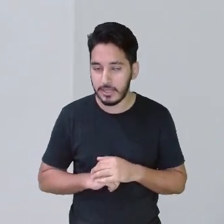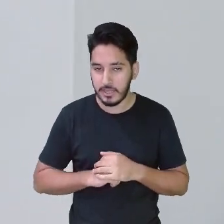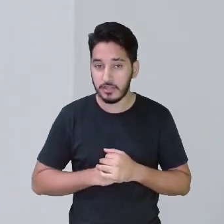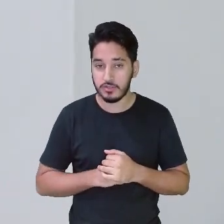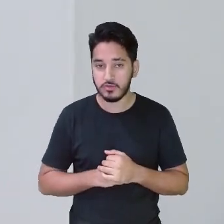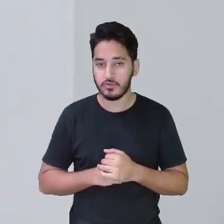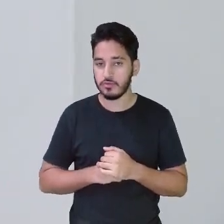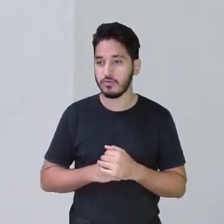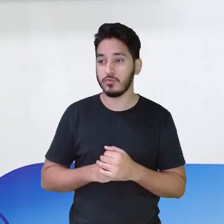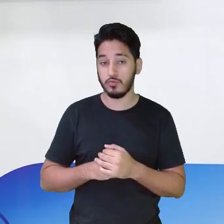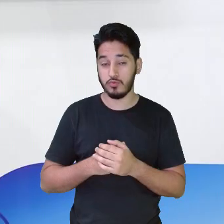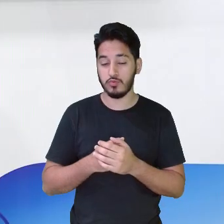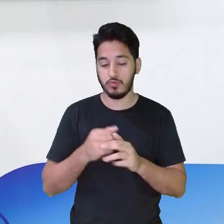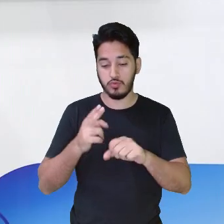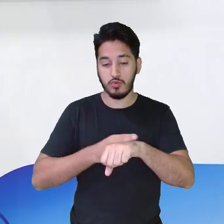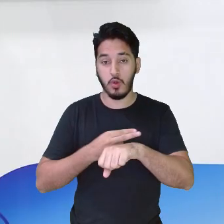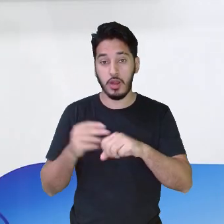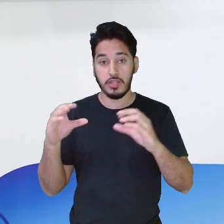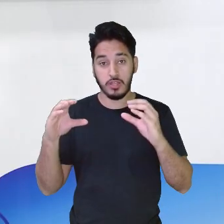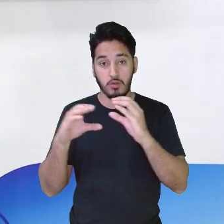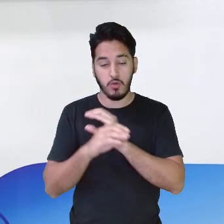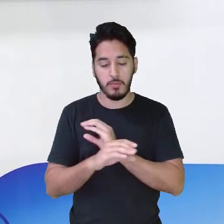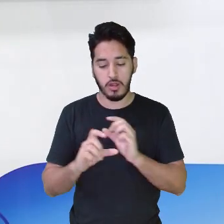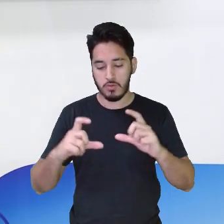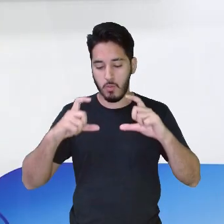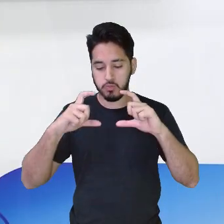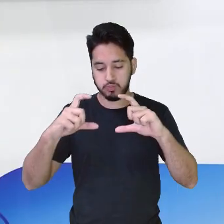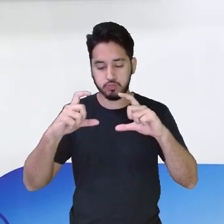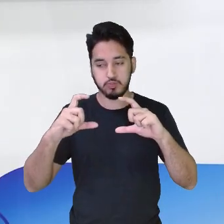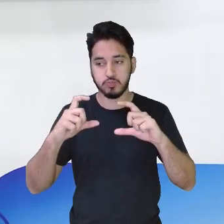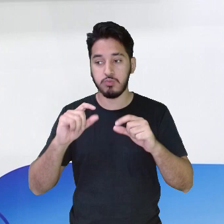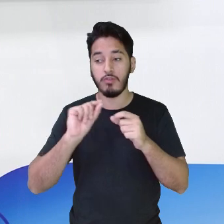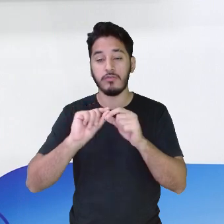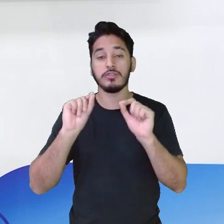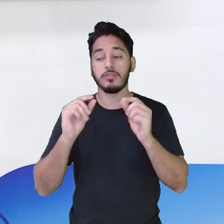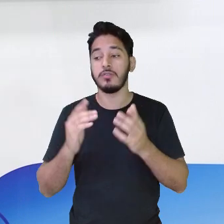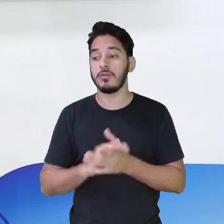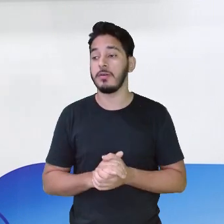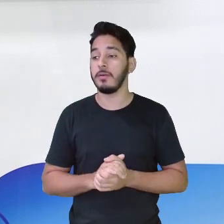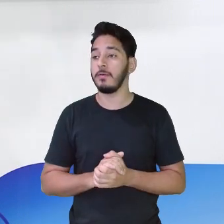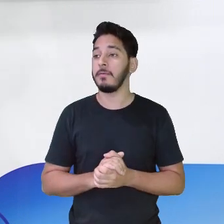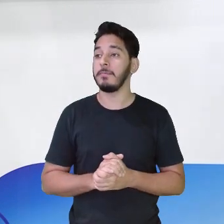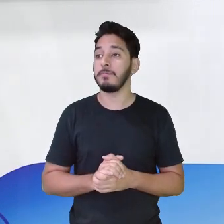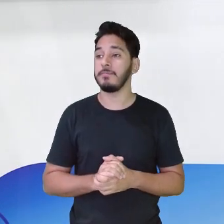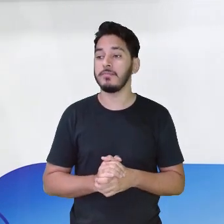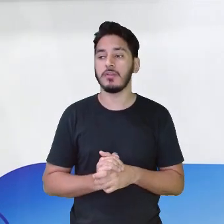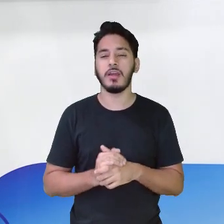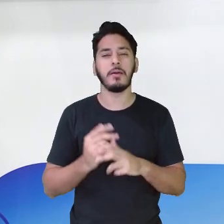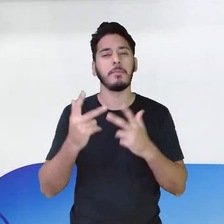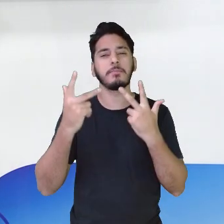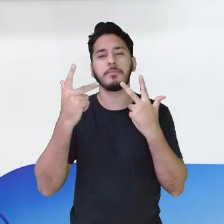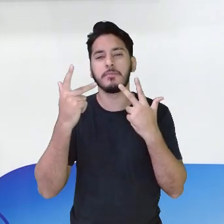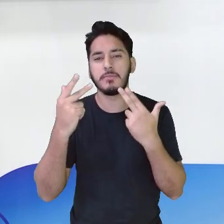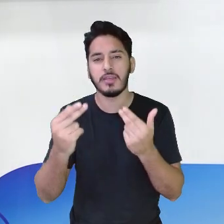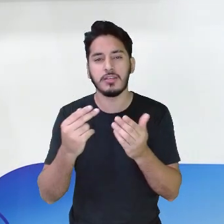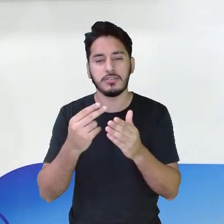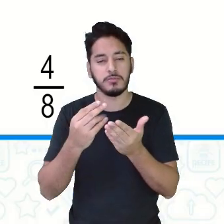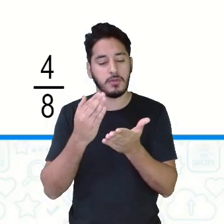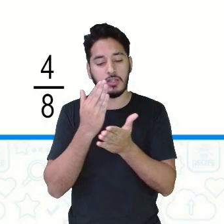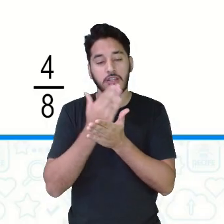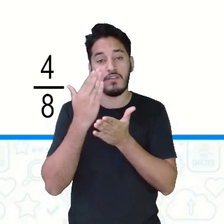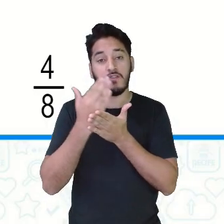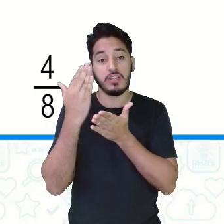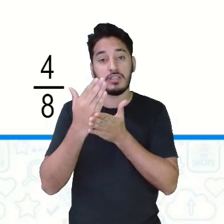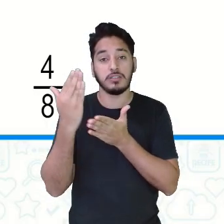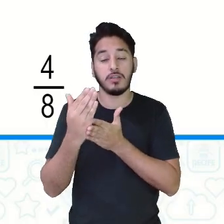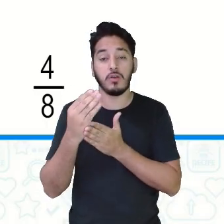meu chocolate inteiro. Eu vou fazer a mesma divisão que